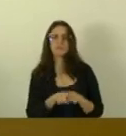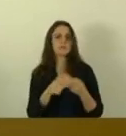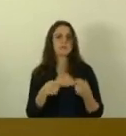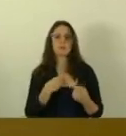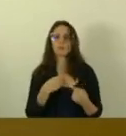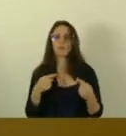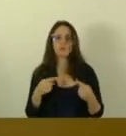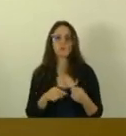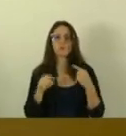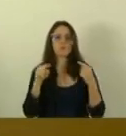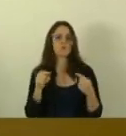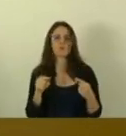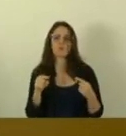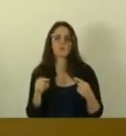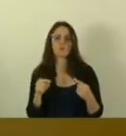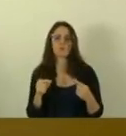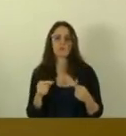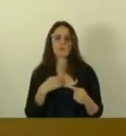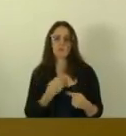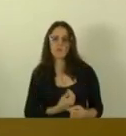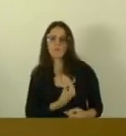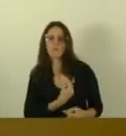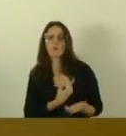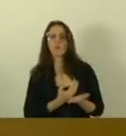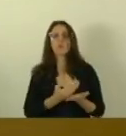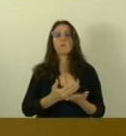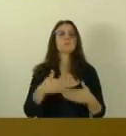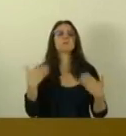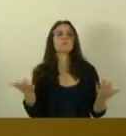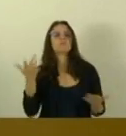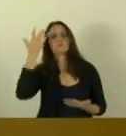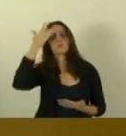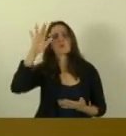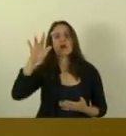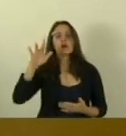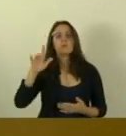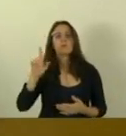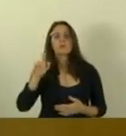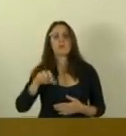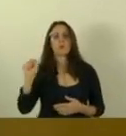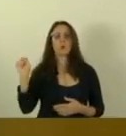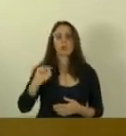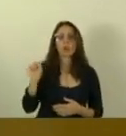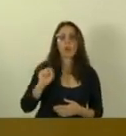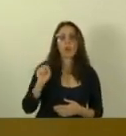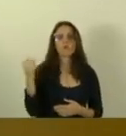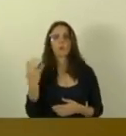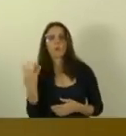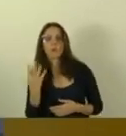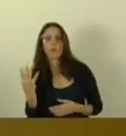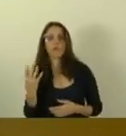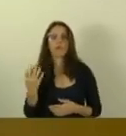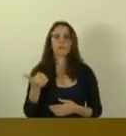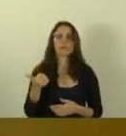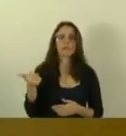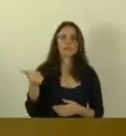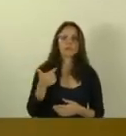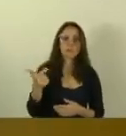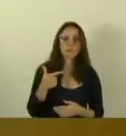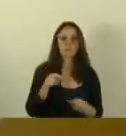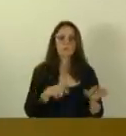consenso ainda de quando a vida se inicia. Ninguém sabe dizer se é na oitava, se é na quarta, se é na décima,